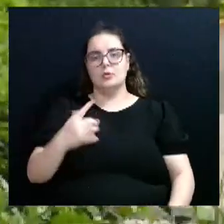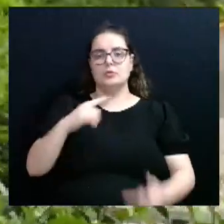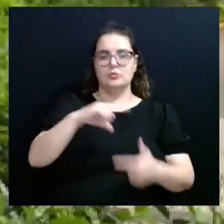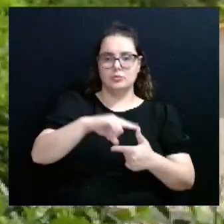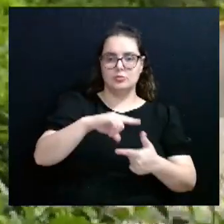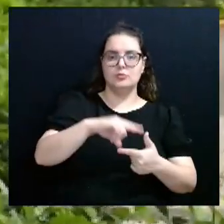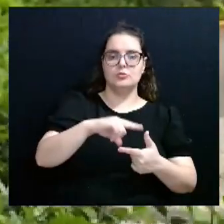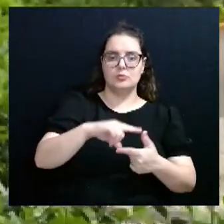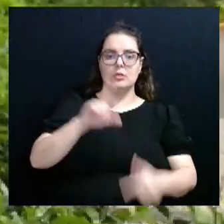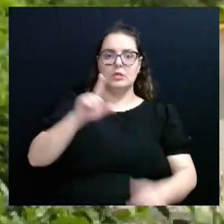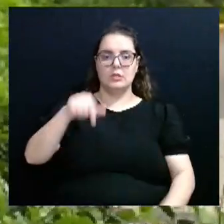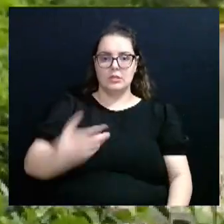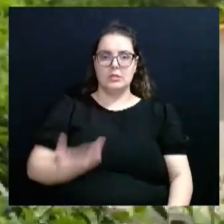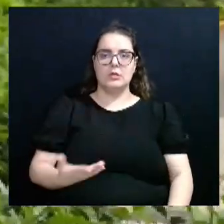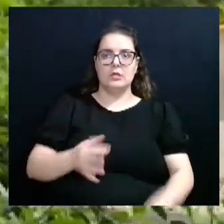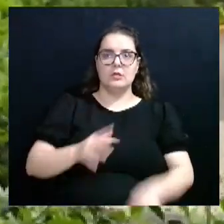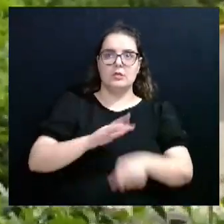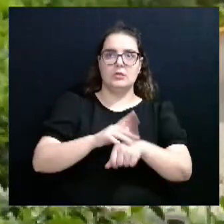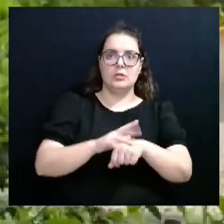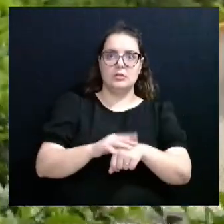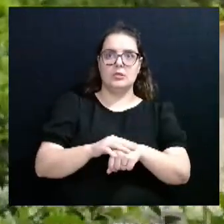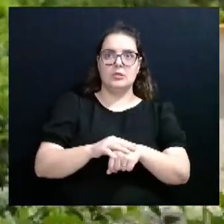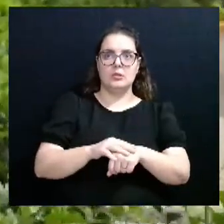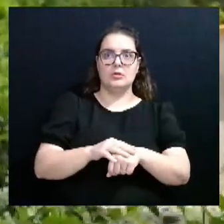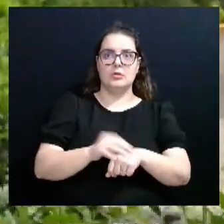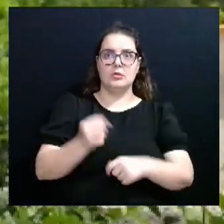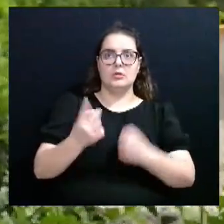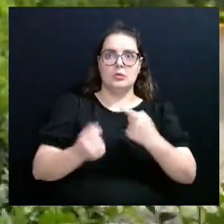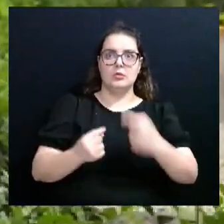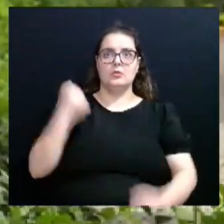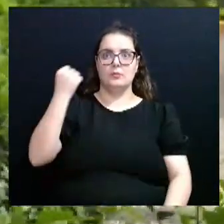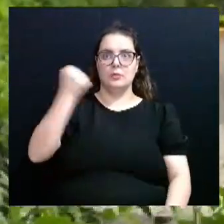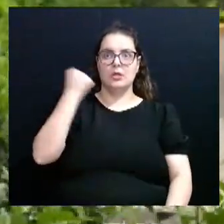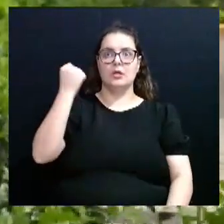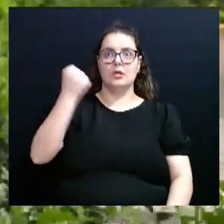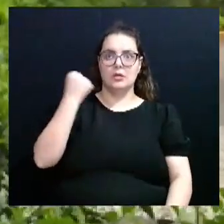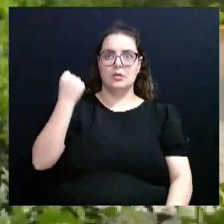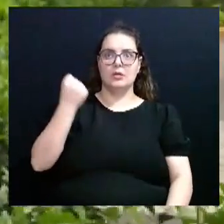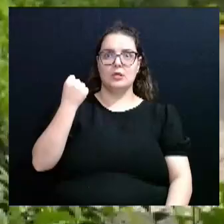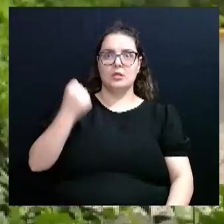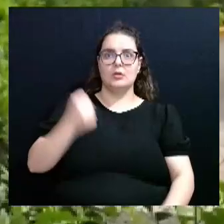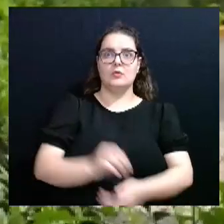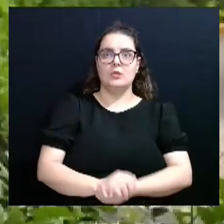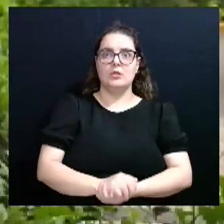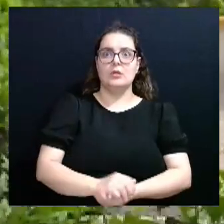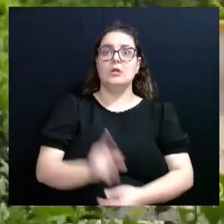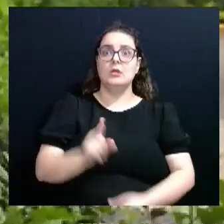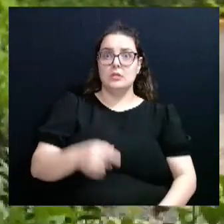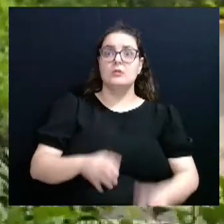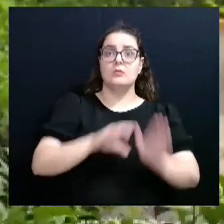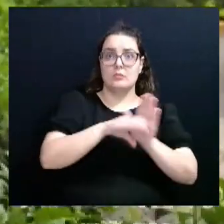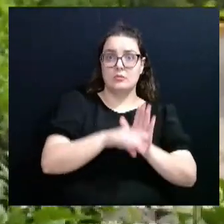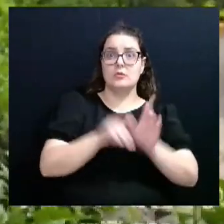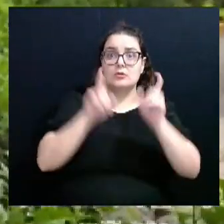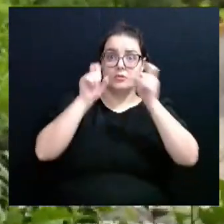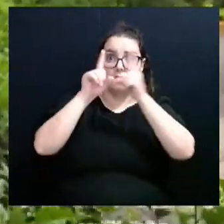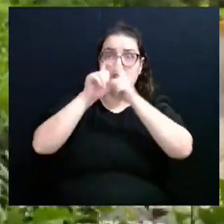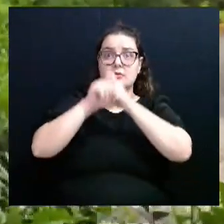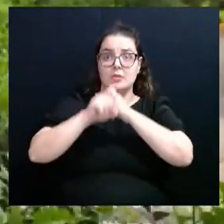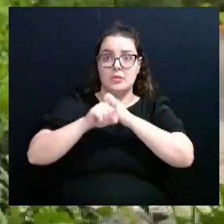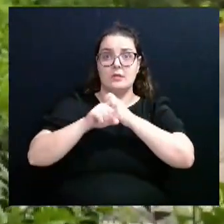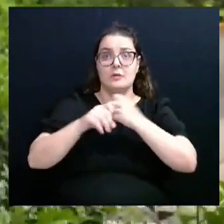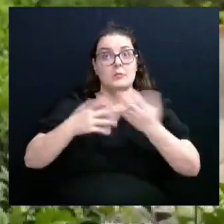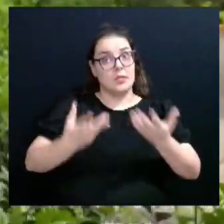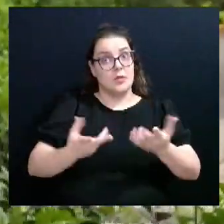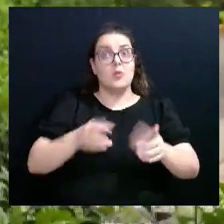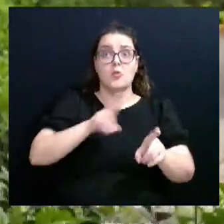que essa doença eventualmente se agrave. Então, eu entendo que isso é um conceito um pouco complicado, mas como o câncer de próstata é uma